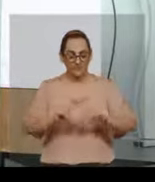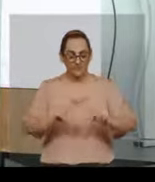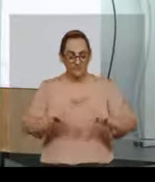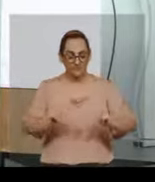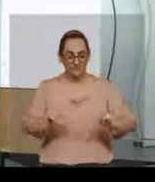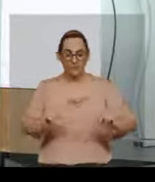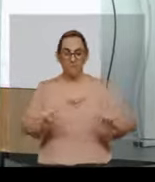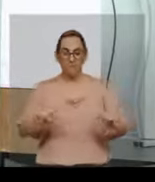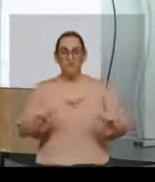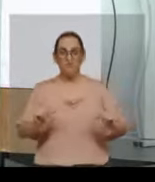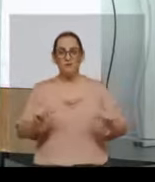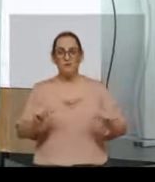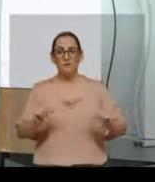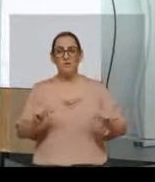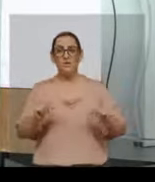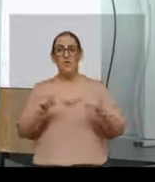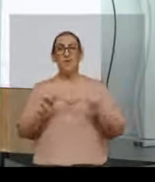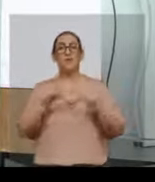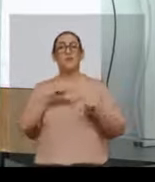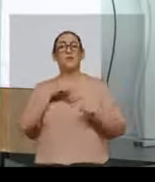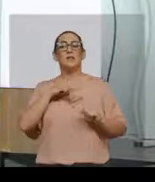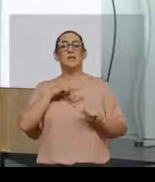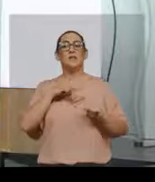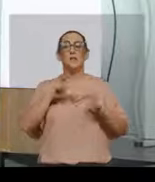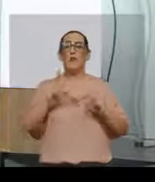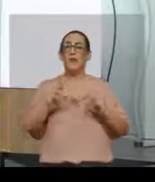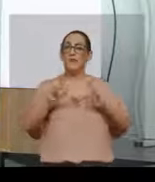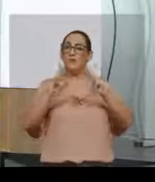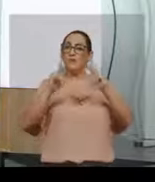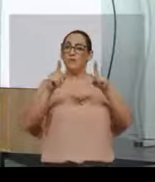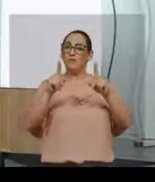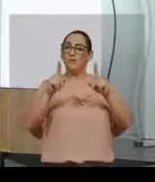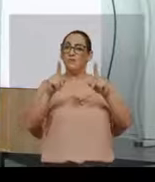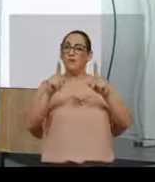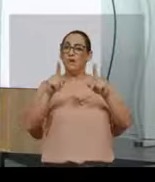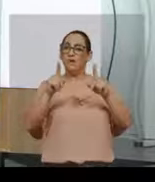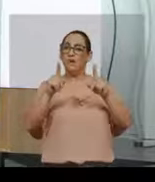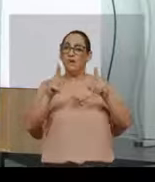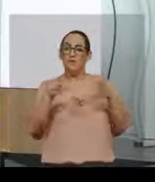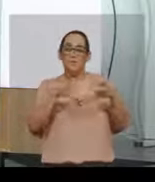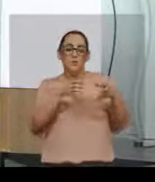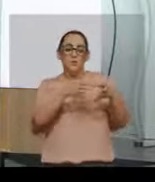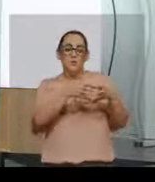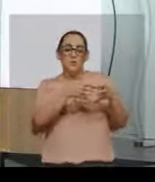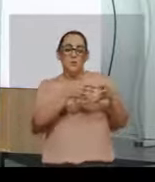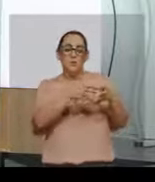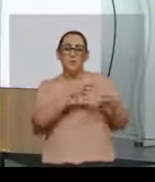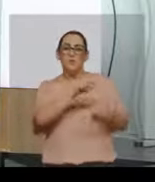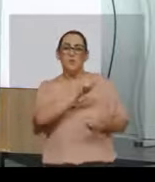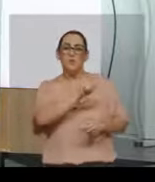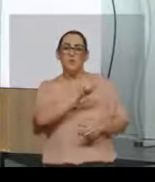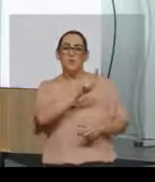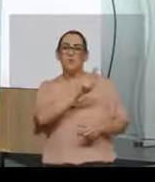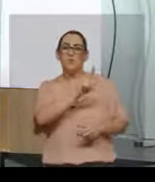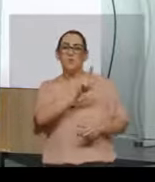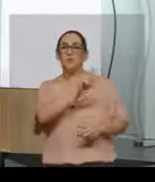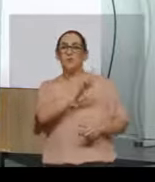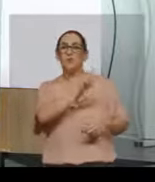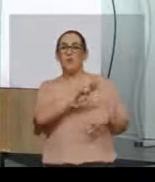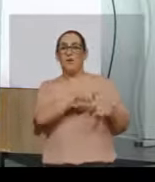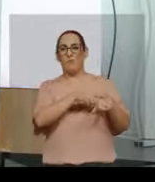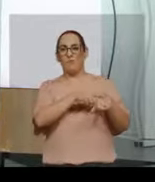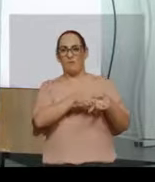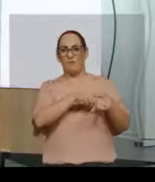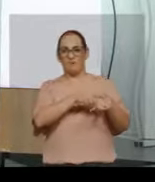se diferenciar desse grupo de algas verdes pluricelulares.